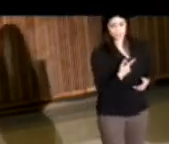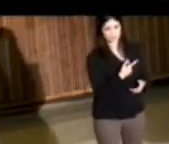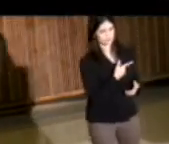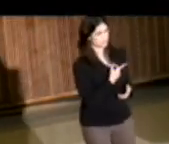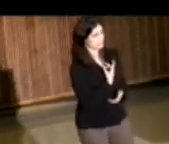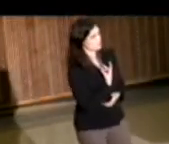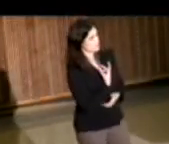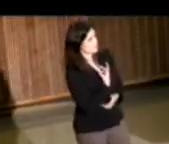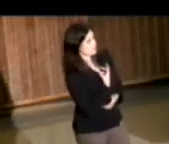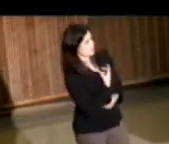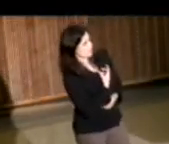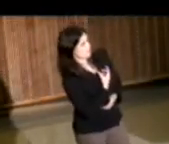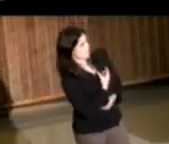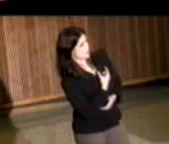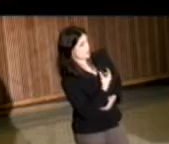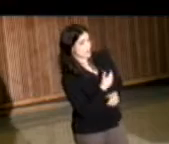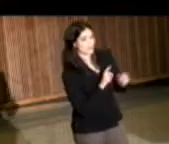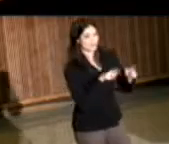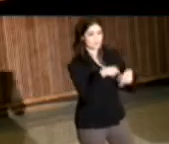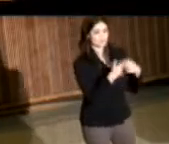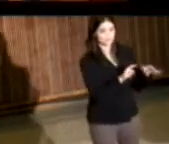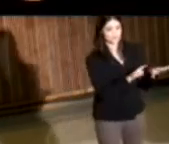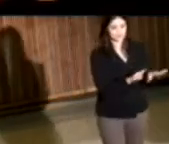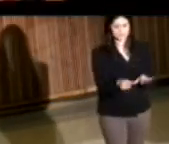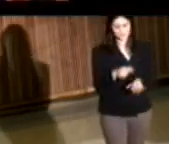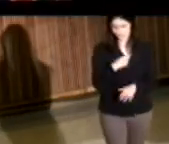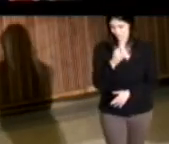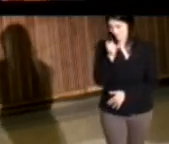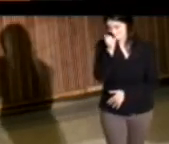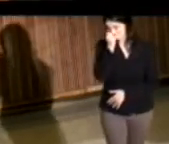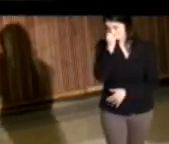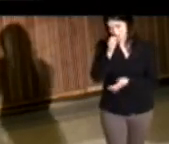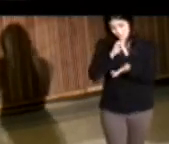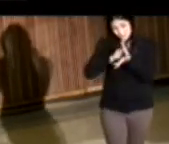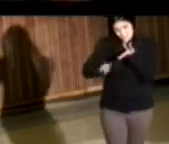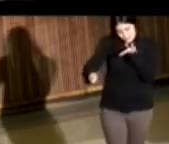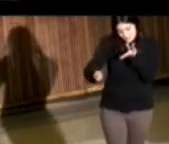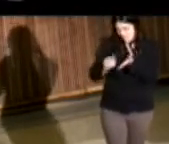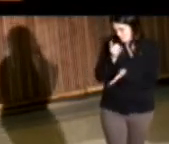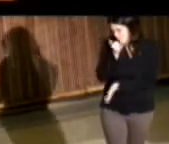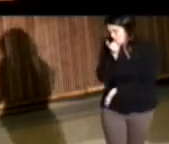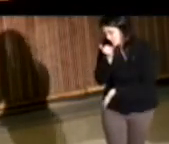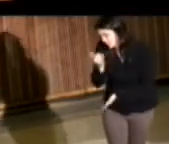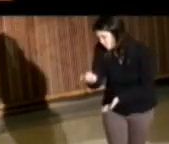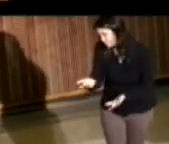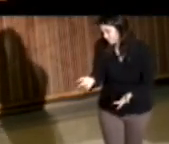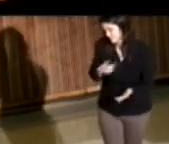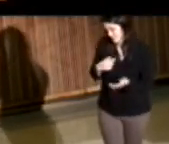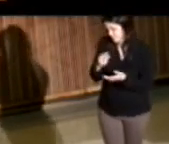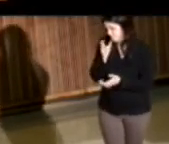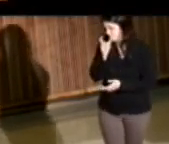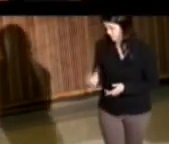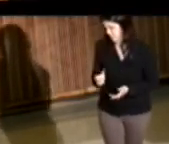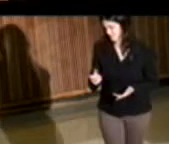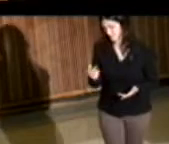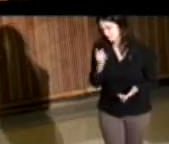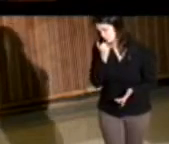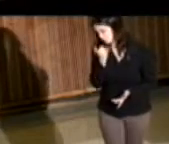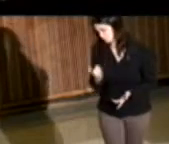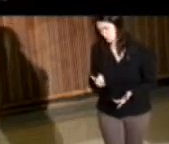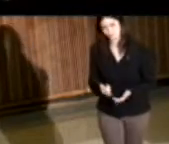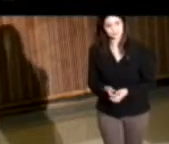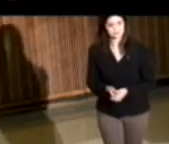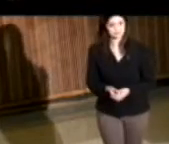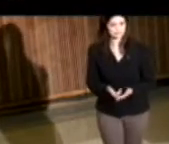Me perdoa, tal, olha, realmente, coitado do Paulinho, ele é mansinho assim, de repente, depois vem assim, meu Deus, o que eu